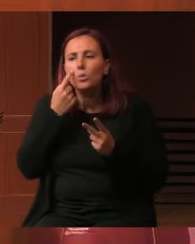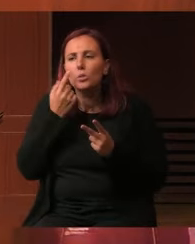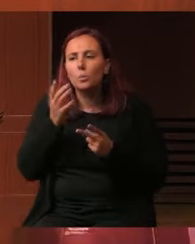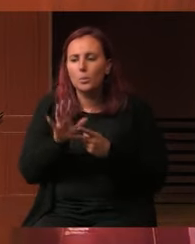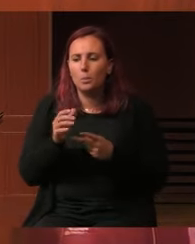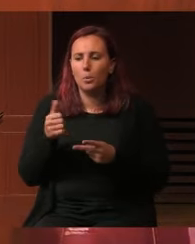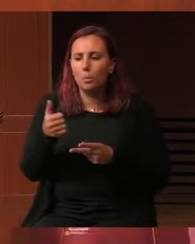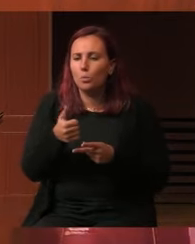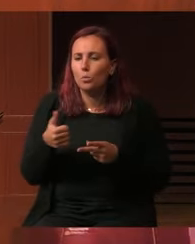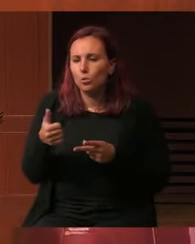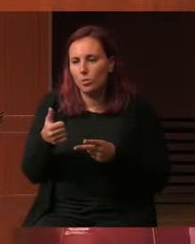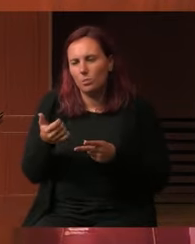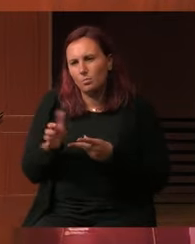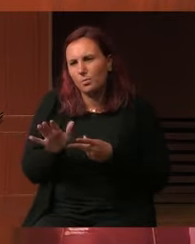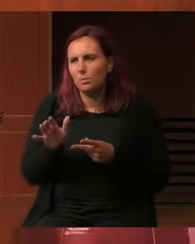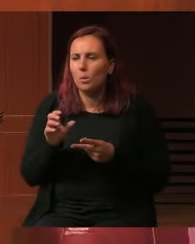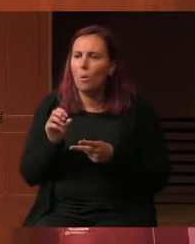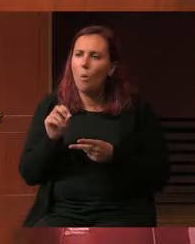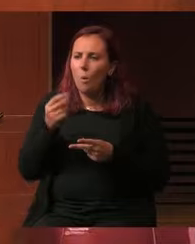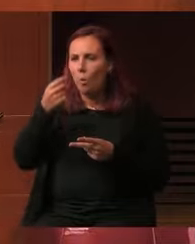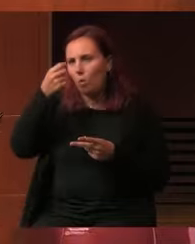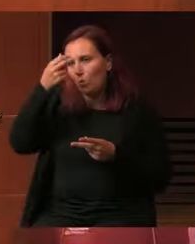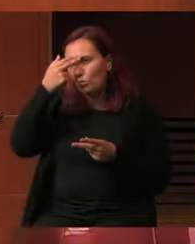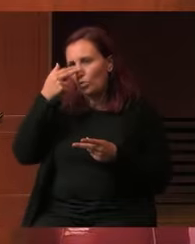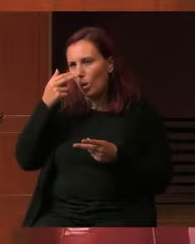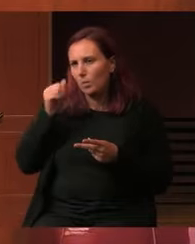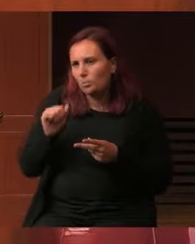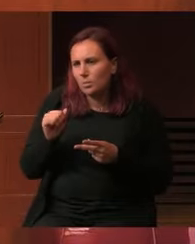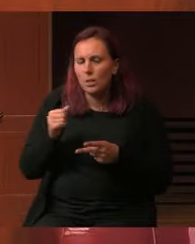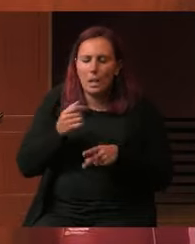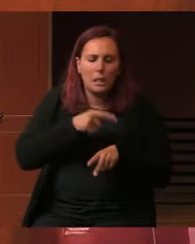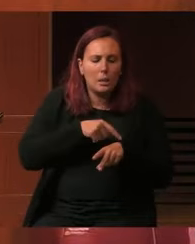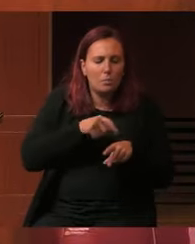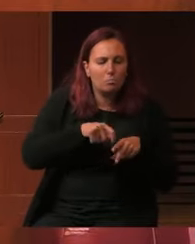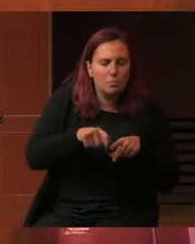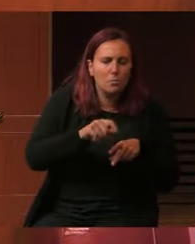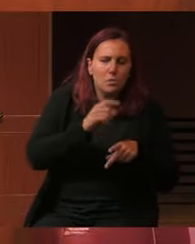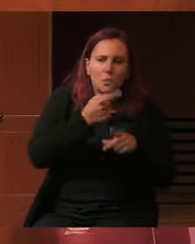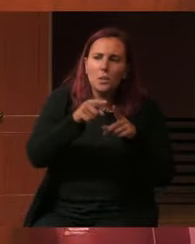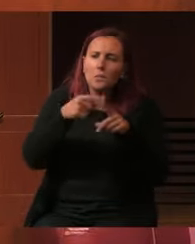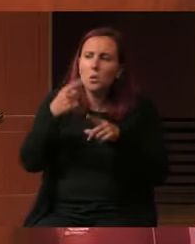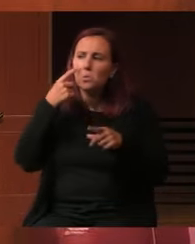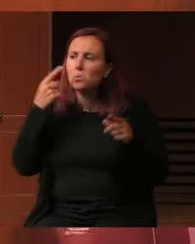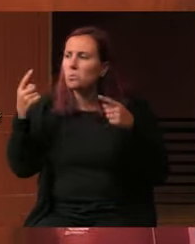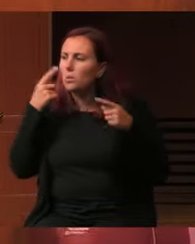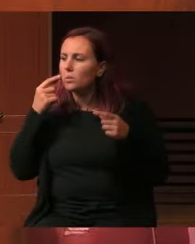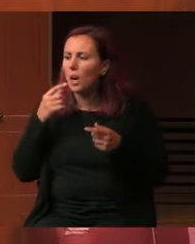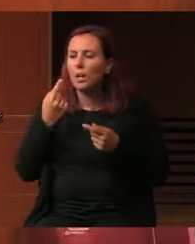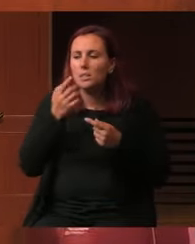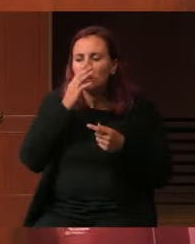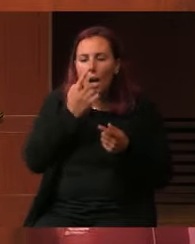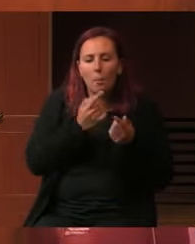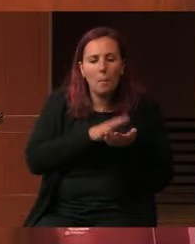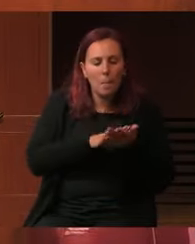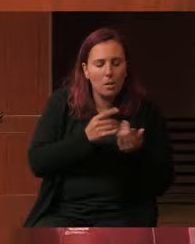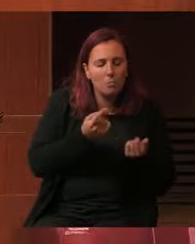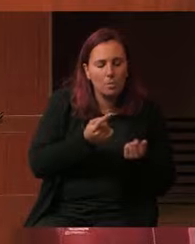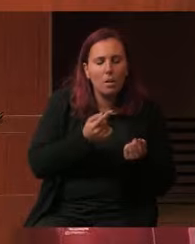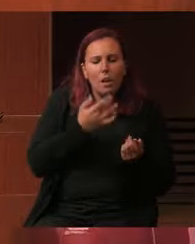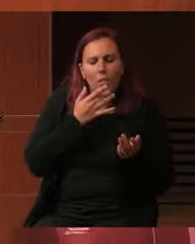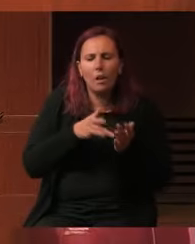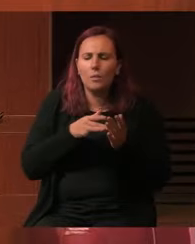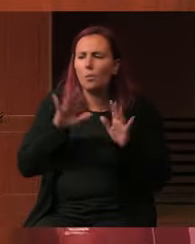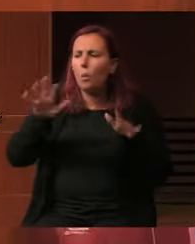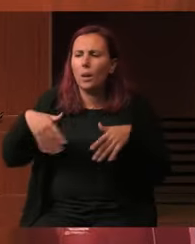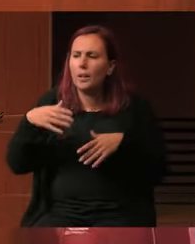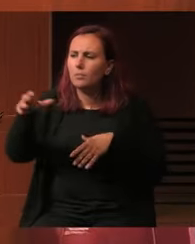a biologia, talvez, ou a história, em que eu posso conhecer um período, ou posso conhecer outro, ou posso saber alguma coisa. Tendo algumas bases, eu posso ir à estante e tirar um livro assim,